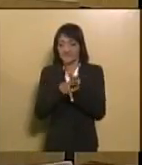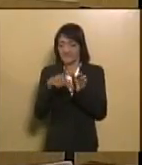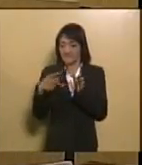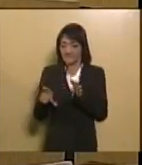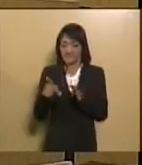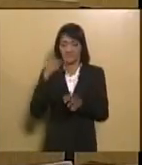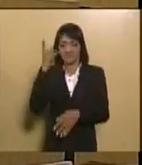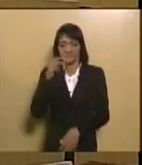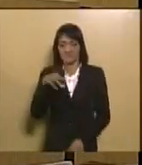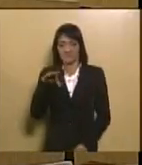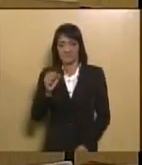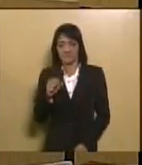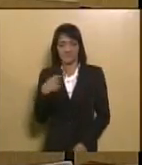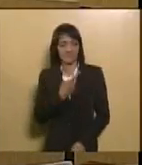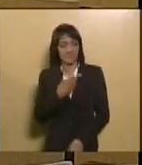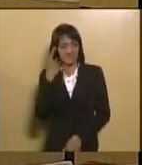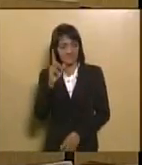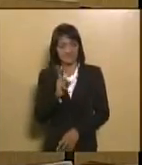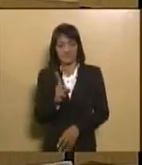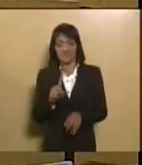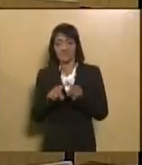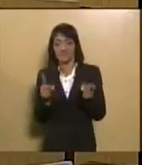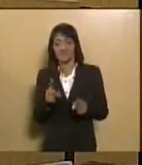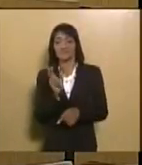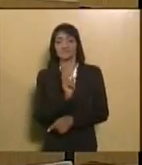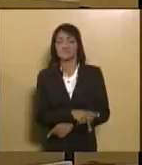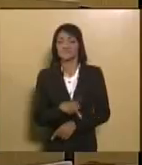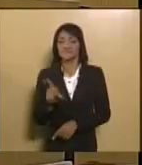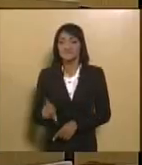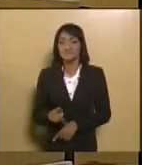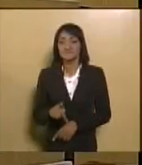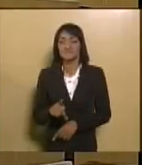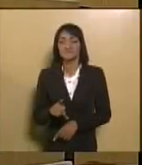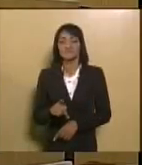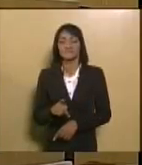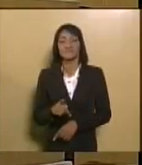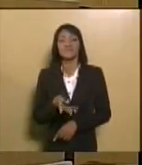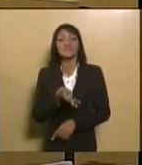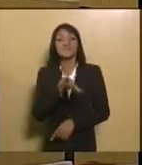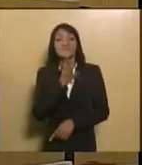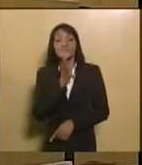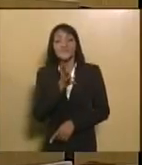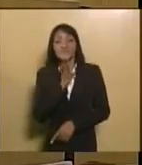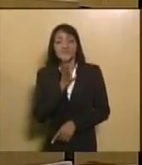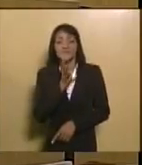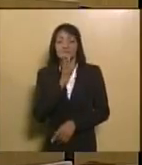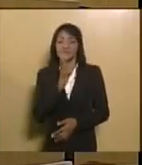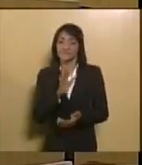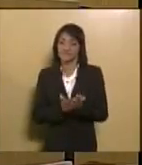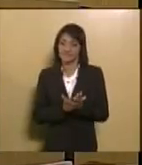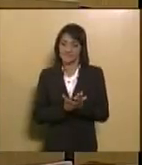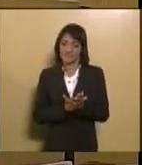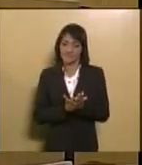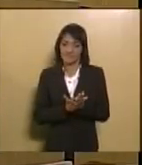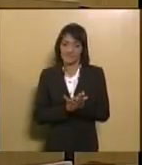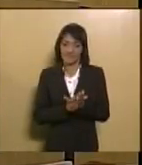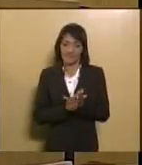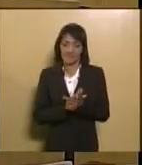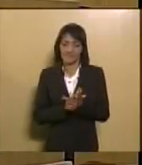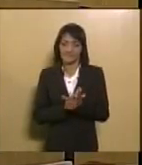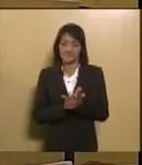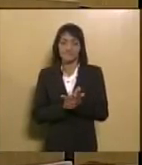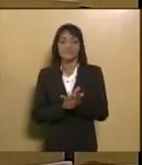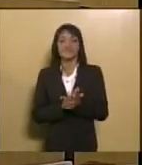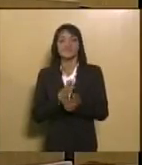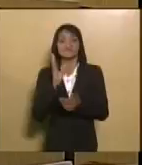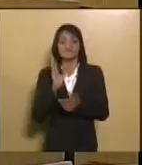nenhum parlamentar, são de professores, conhecedores da matéria, da Universidade Federal de Sergipe, deputado Maurito Matos, e